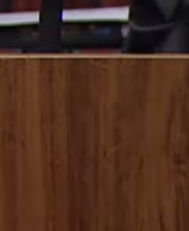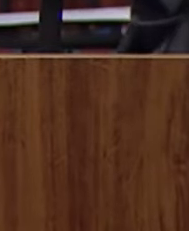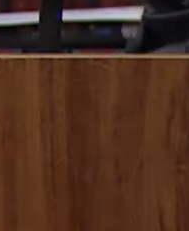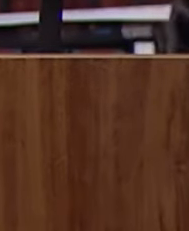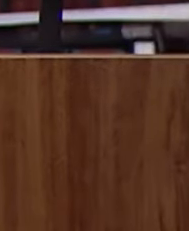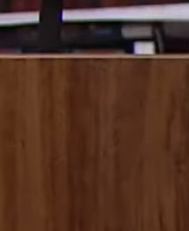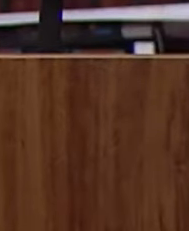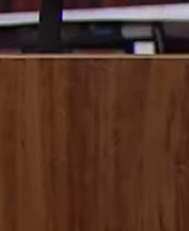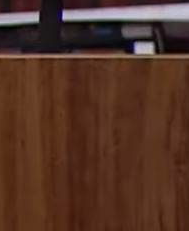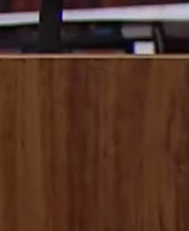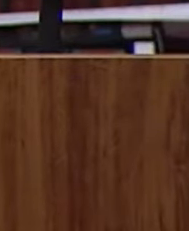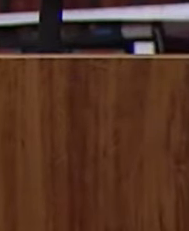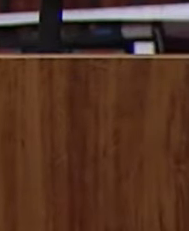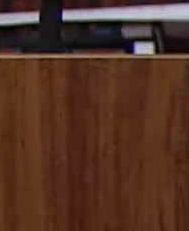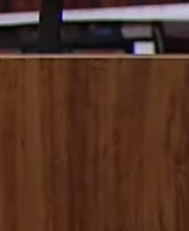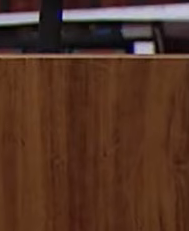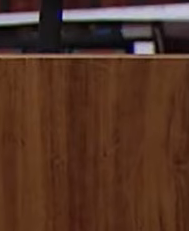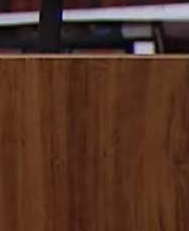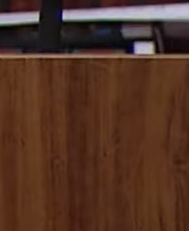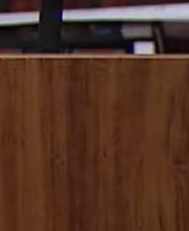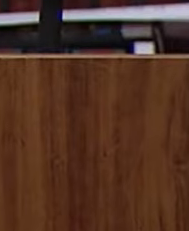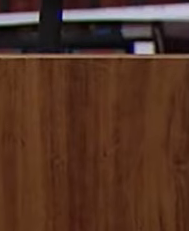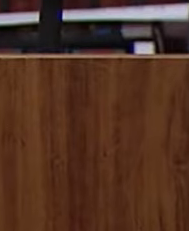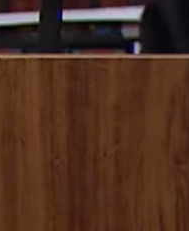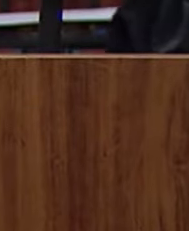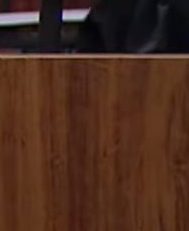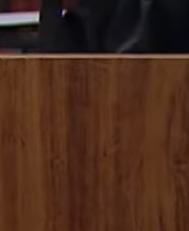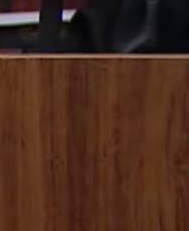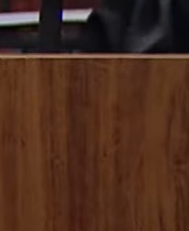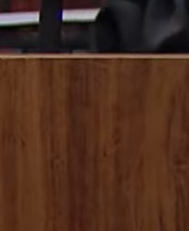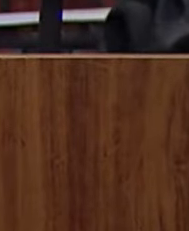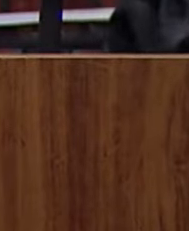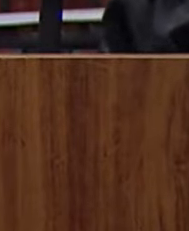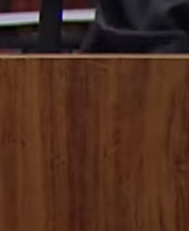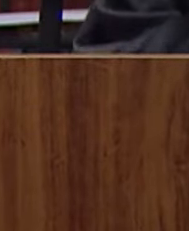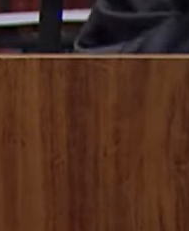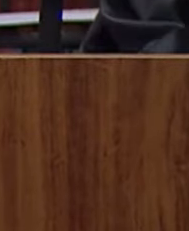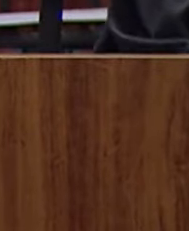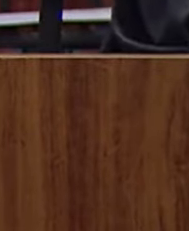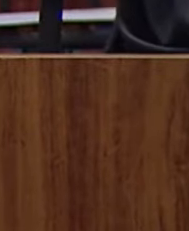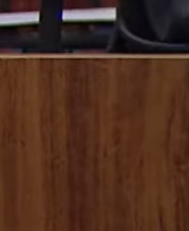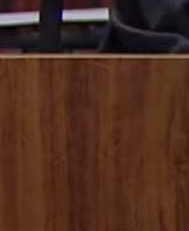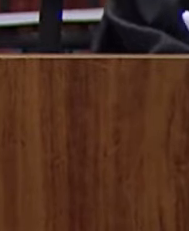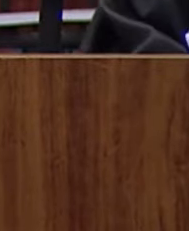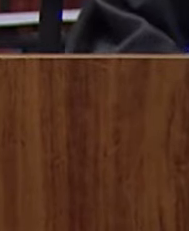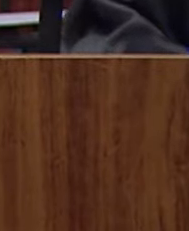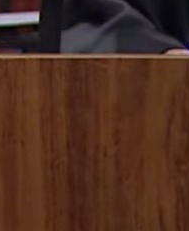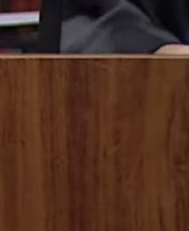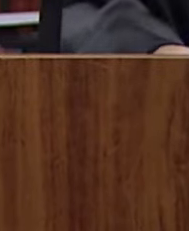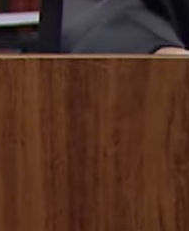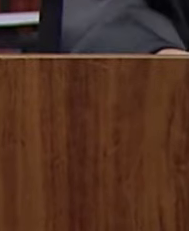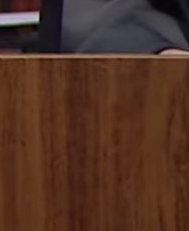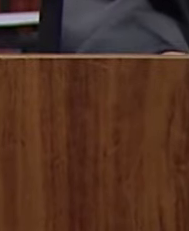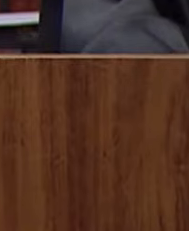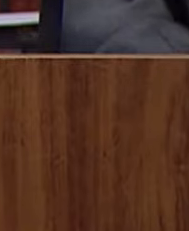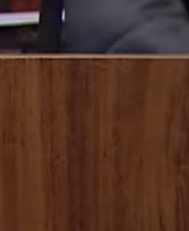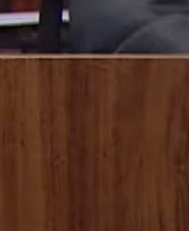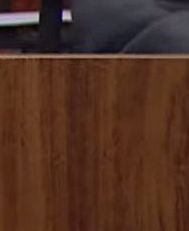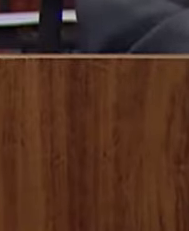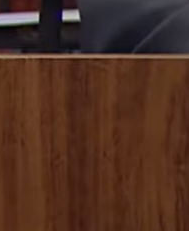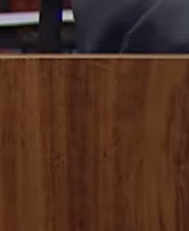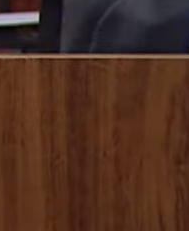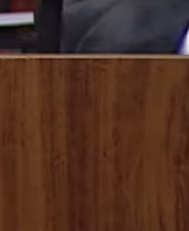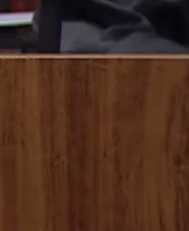Araújo. Eu faço um breve histórico. Na sessão do dia 28 de setembro do ano passado, o relator,